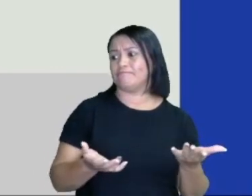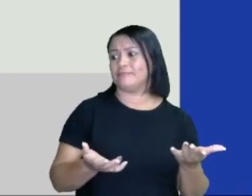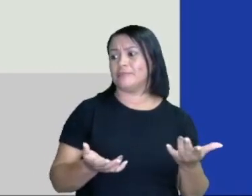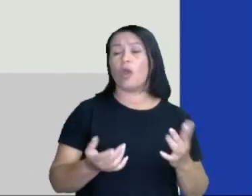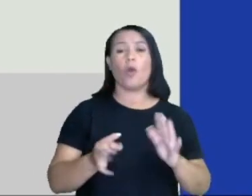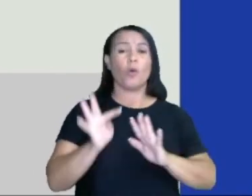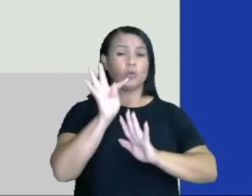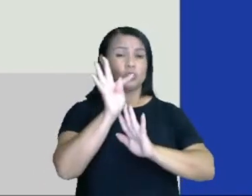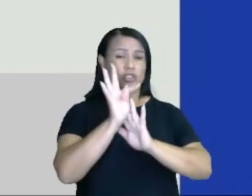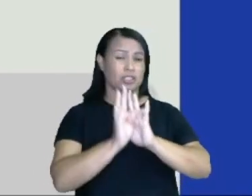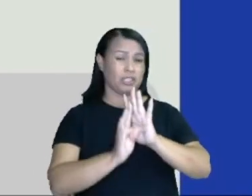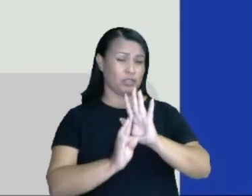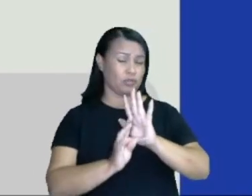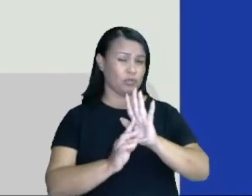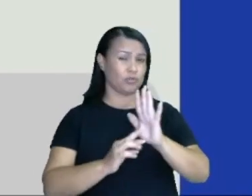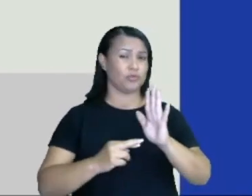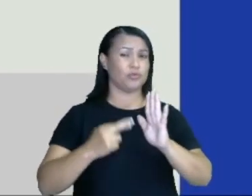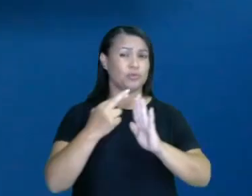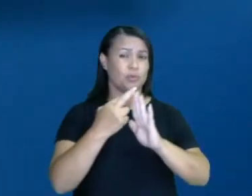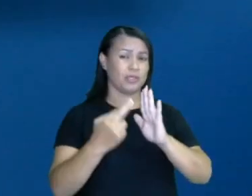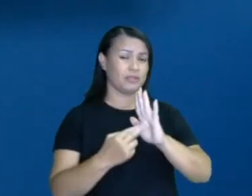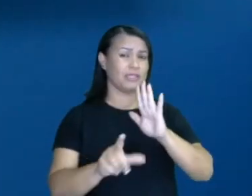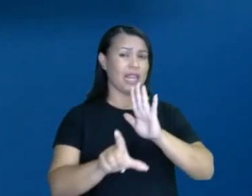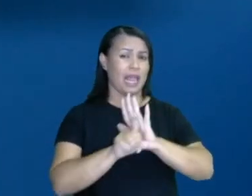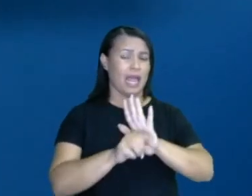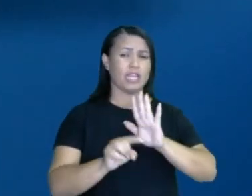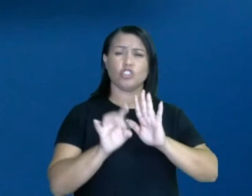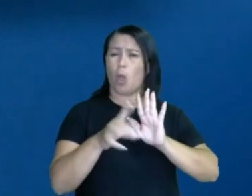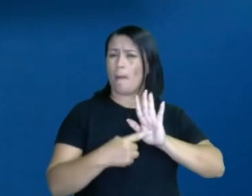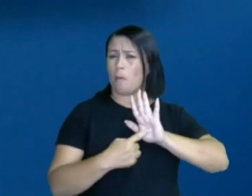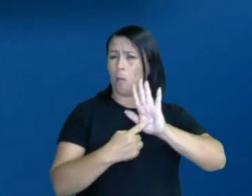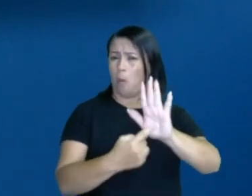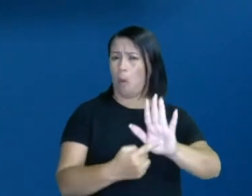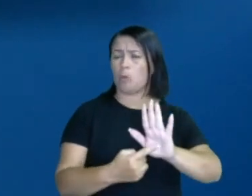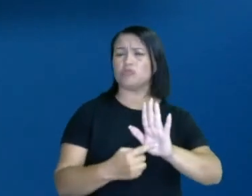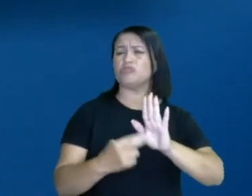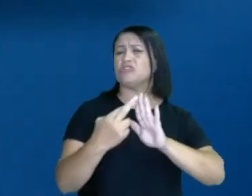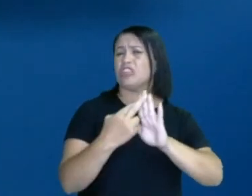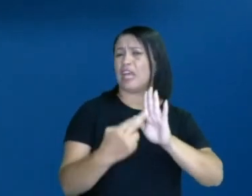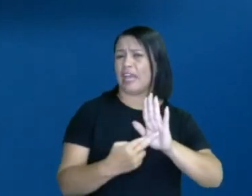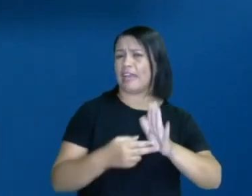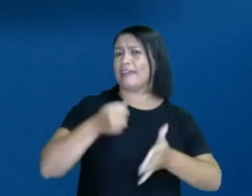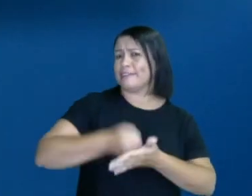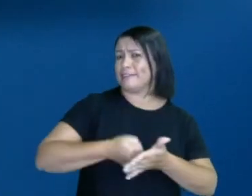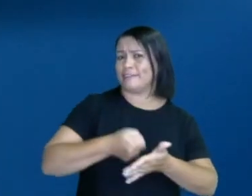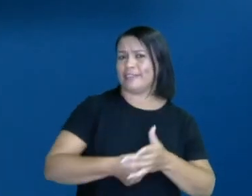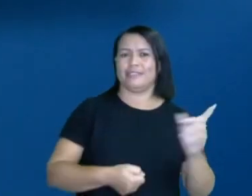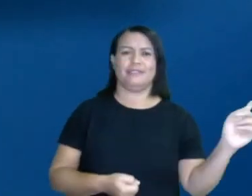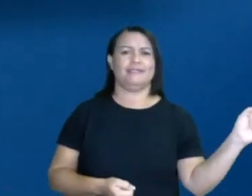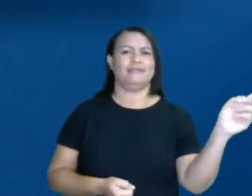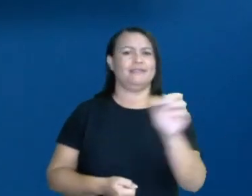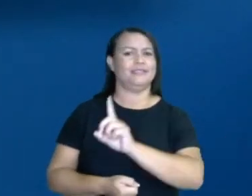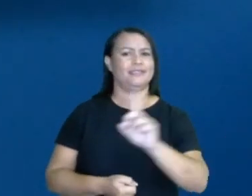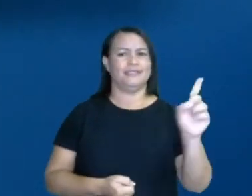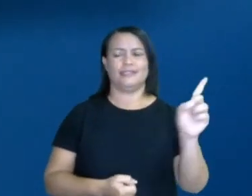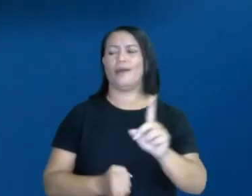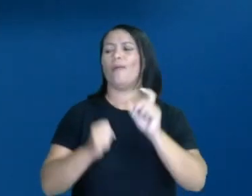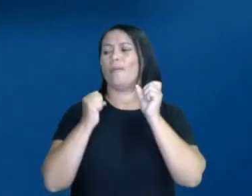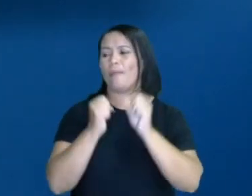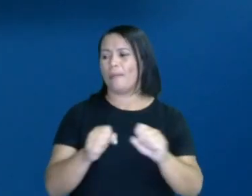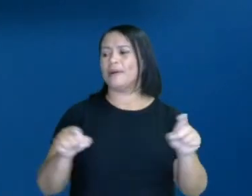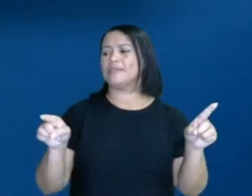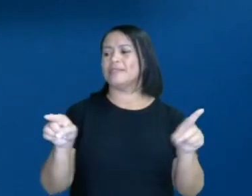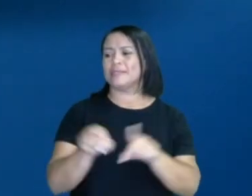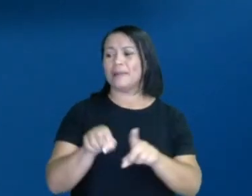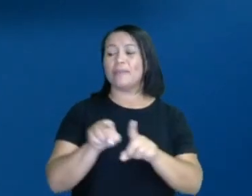textos normativos e legais, eles apresentam apenas normas e deveres? Não. eles podem também trazer